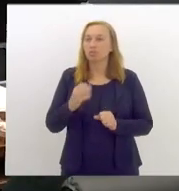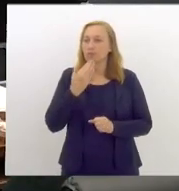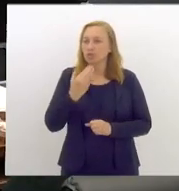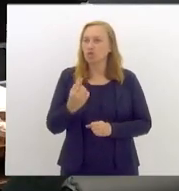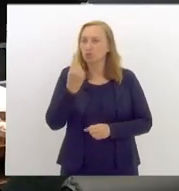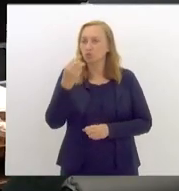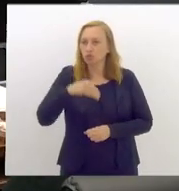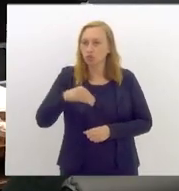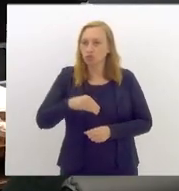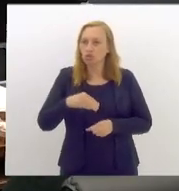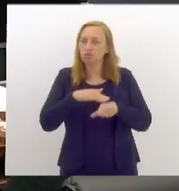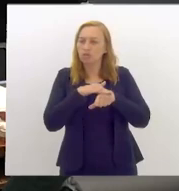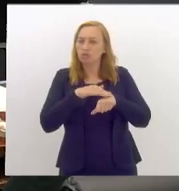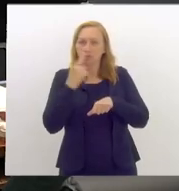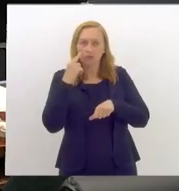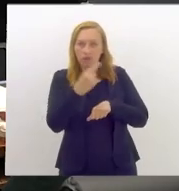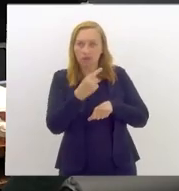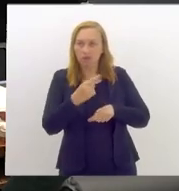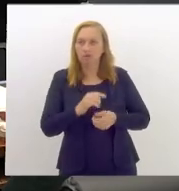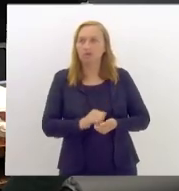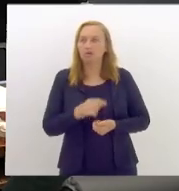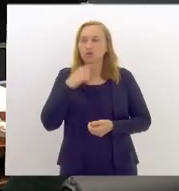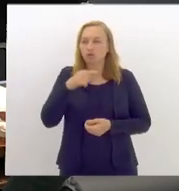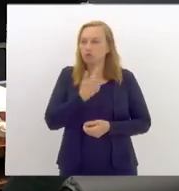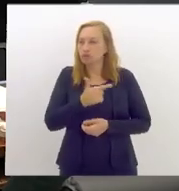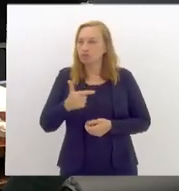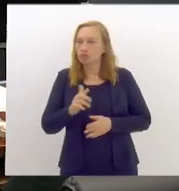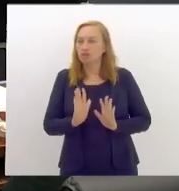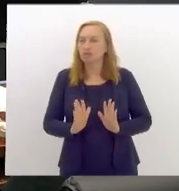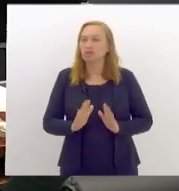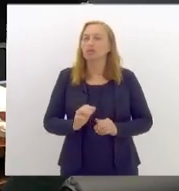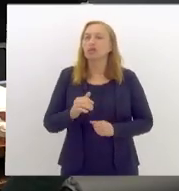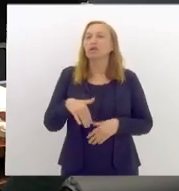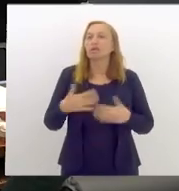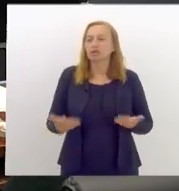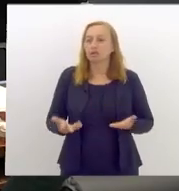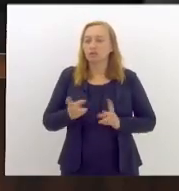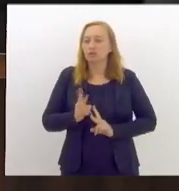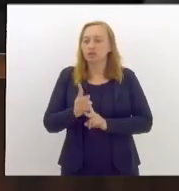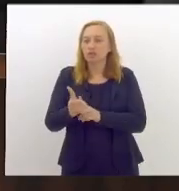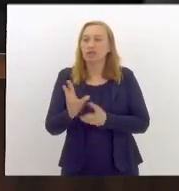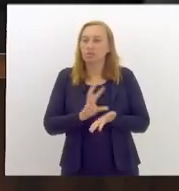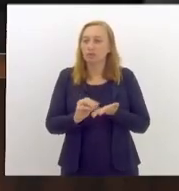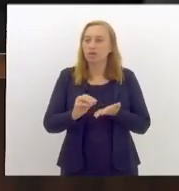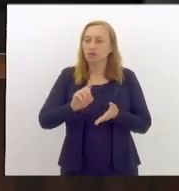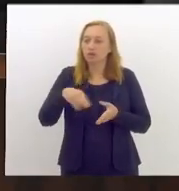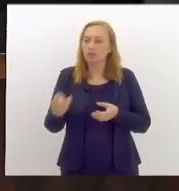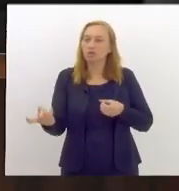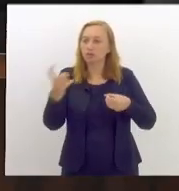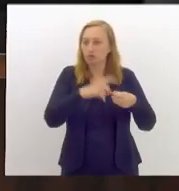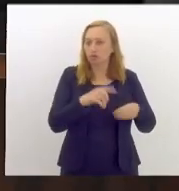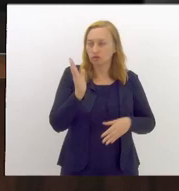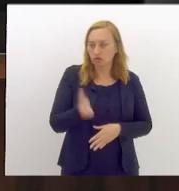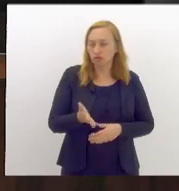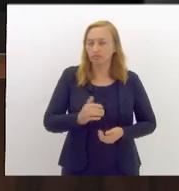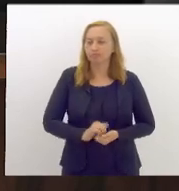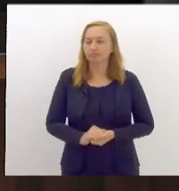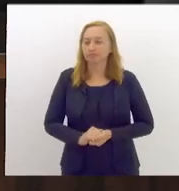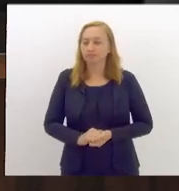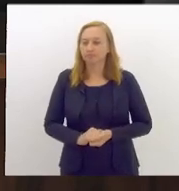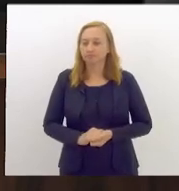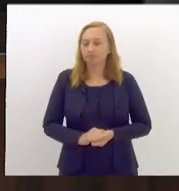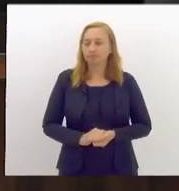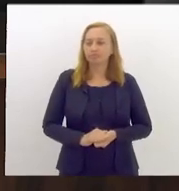um minutinho para a gente conferir para não ter dúvida então eu vou seguir a pauta em volta já nessa